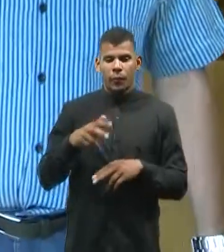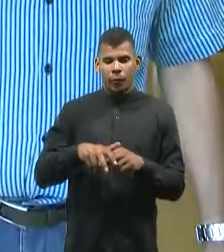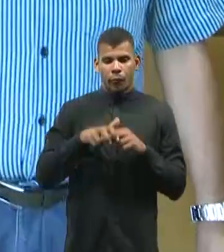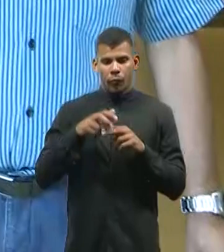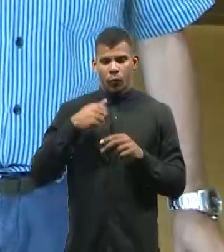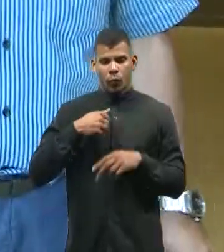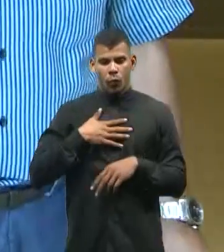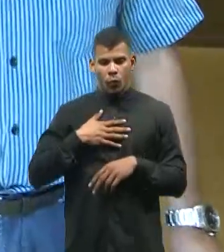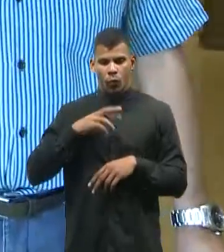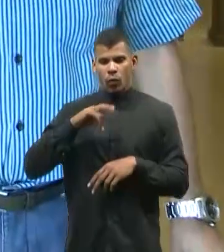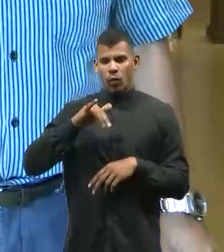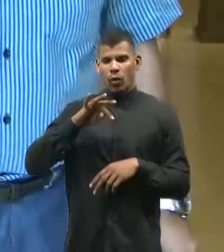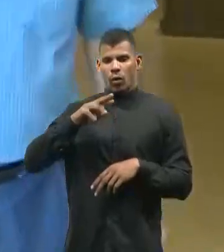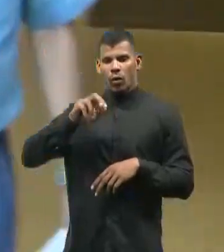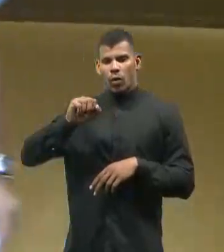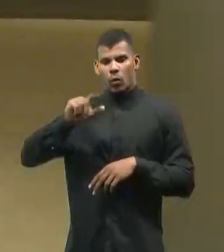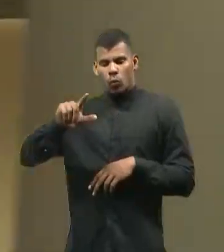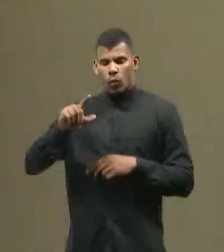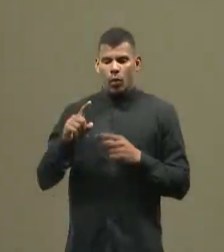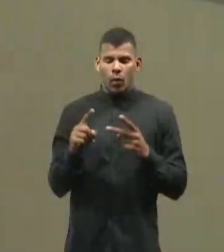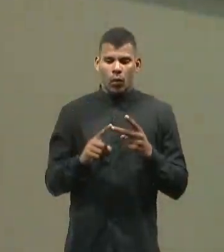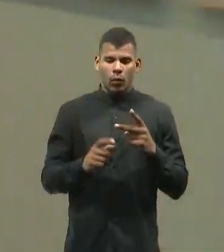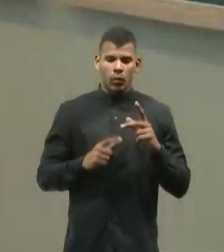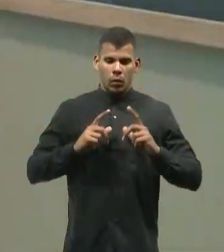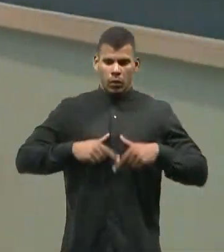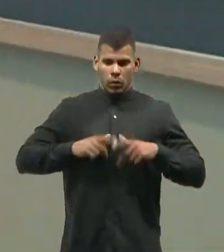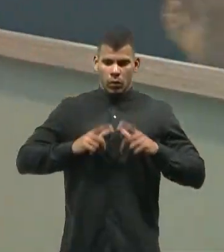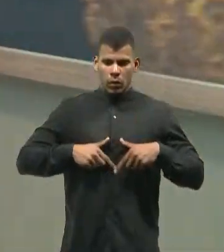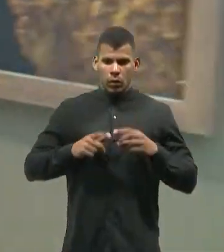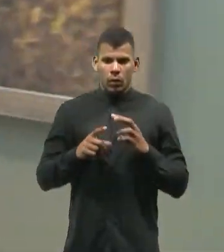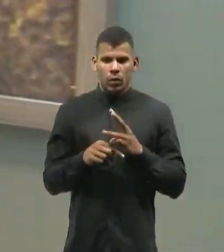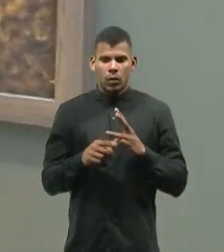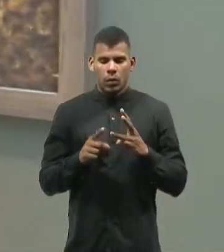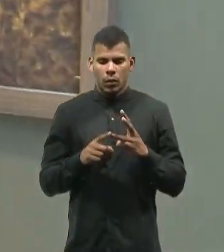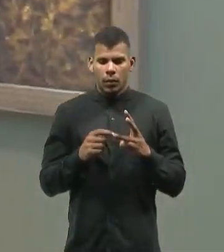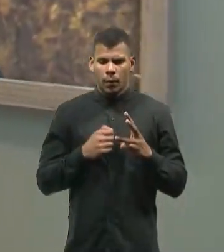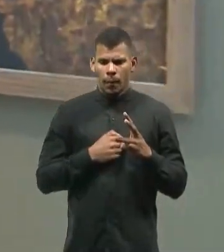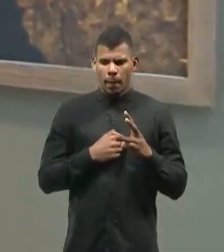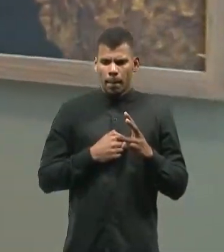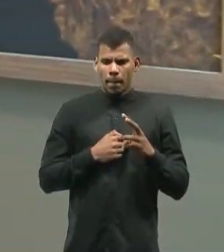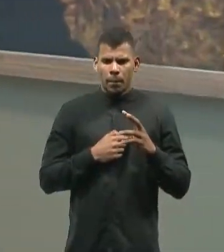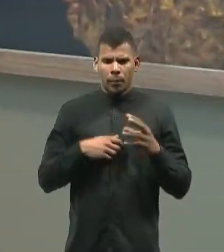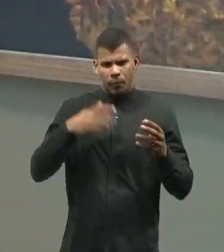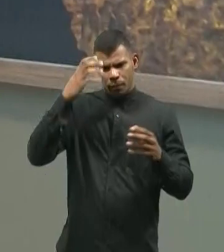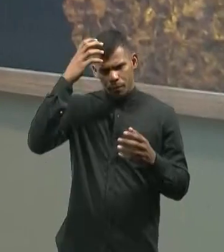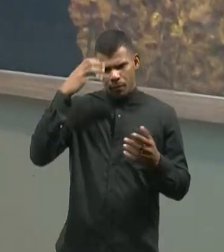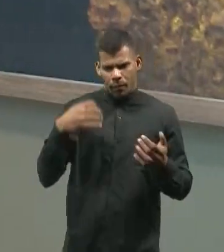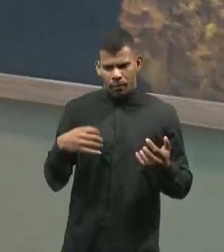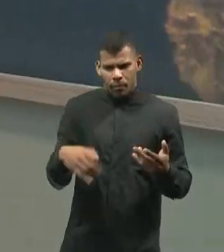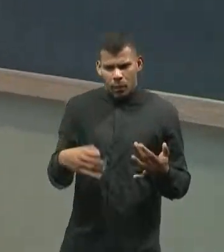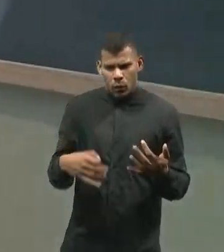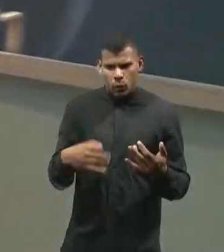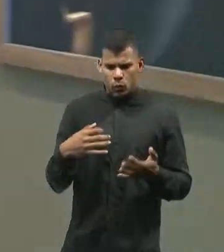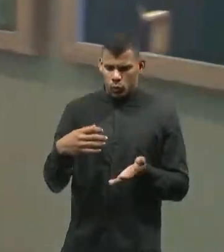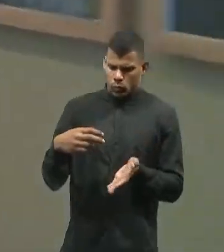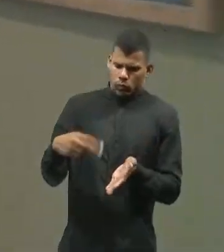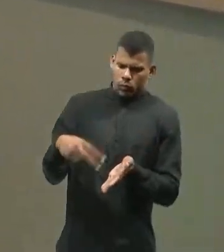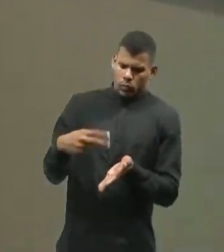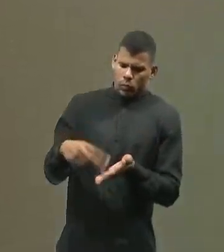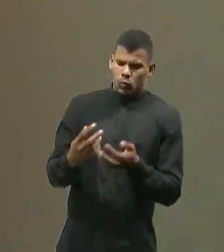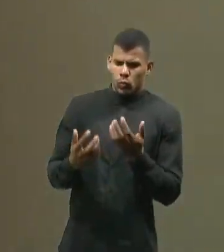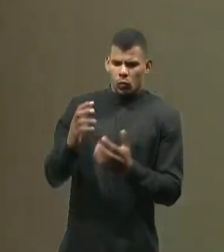de rituais. Então, aqui a gente tem Israel, por exemplo. A gente tem alguns rituais no México, a dança do fogo, né,